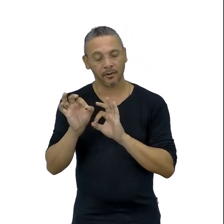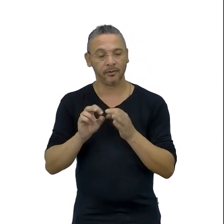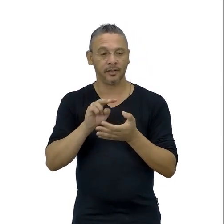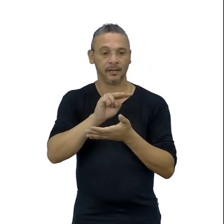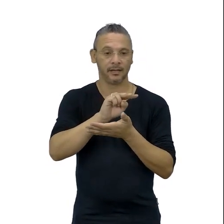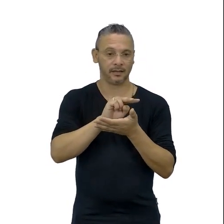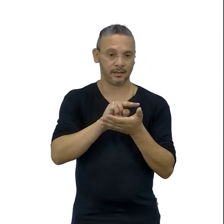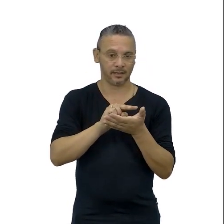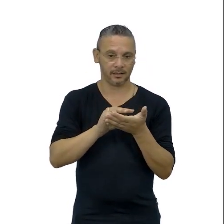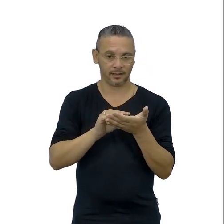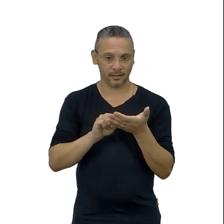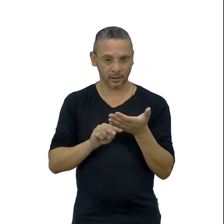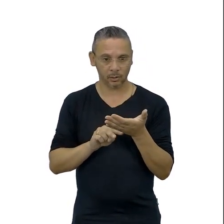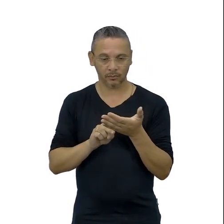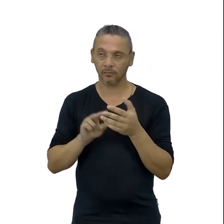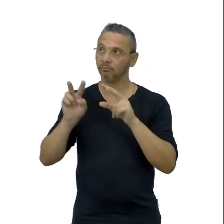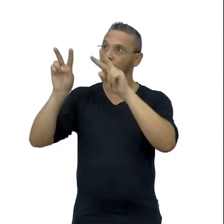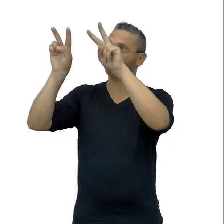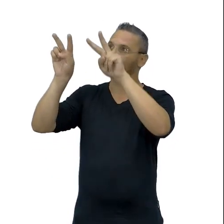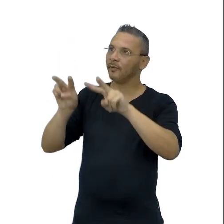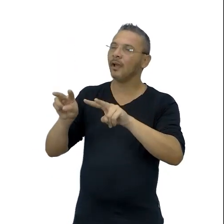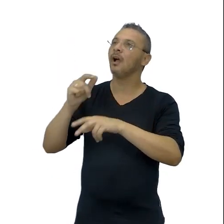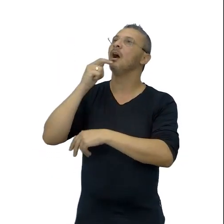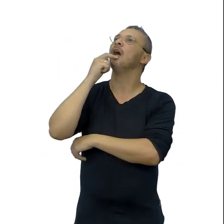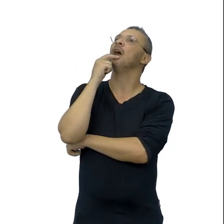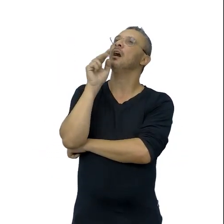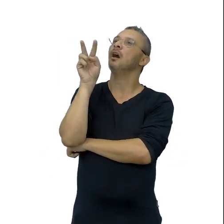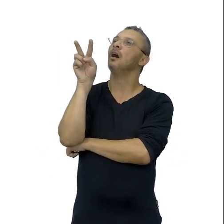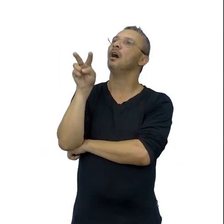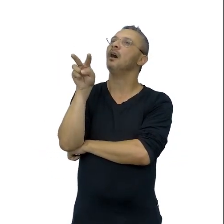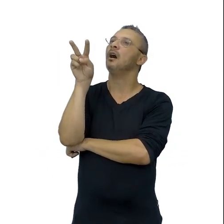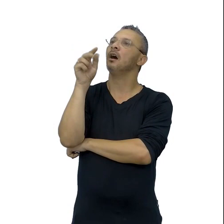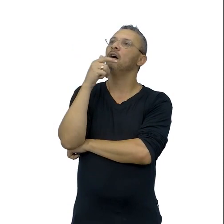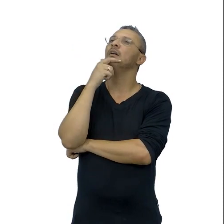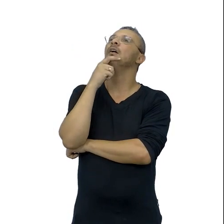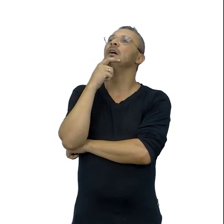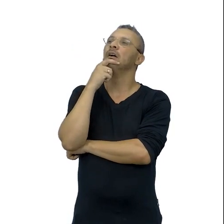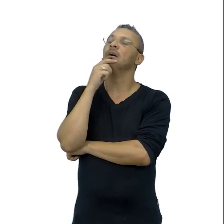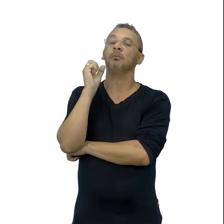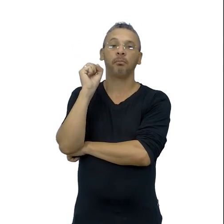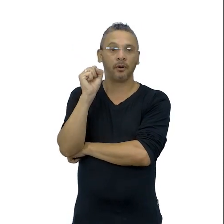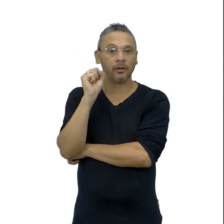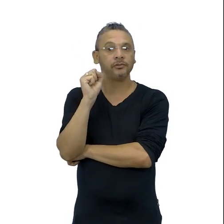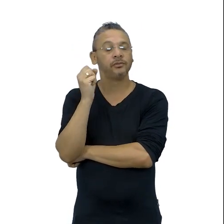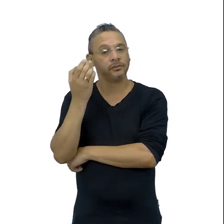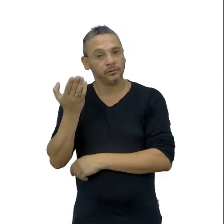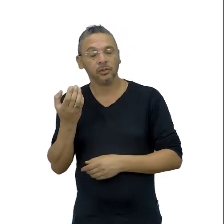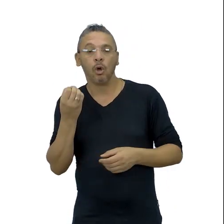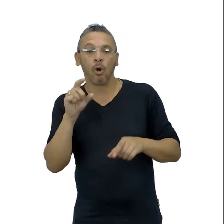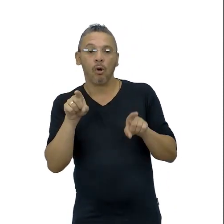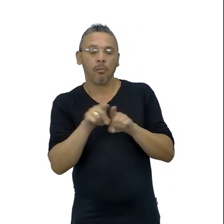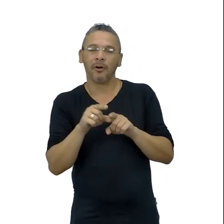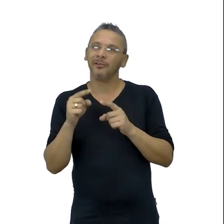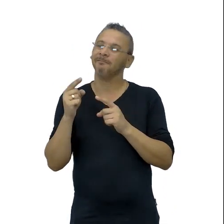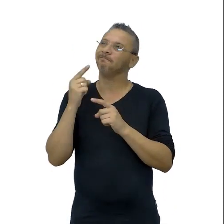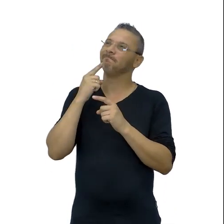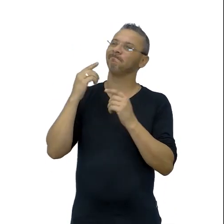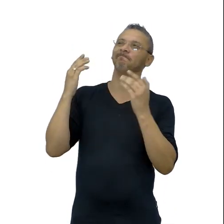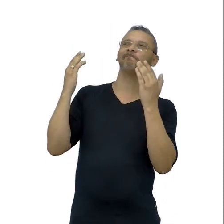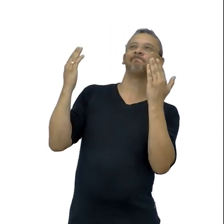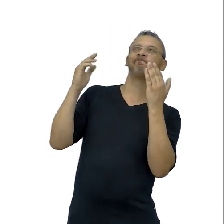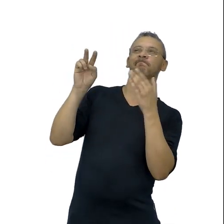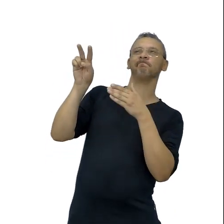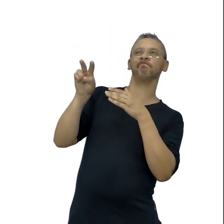leitura visual, só observarem, por exemplo, o celular, eles podem fazer uma crítica,